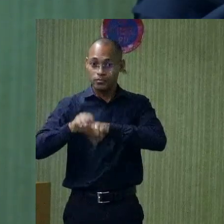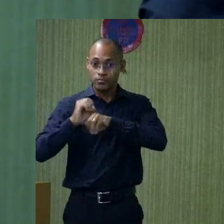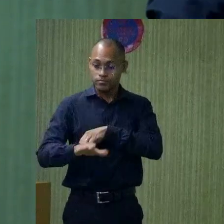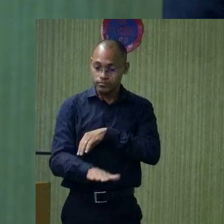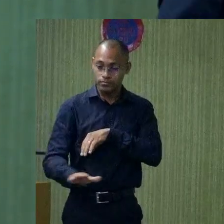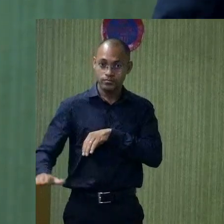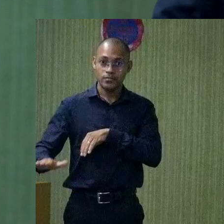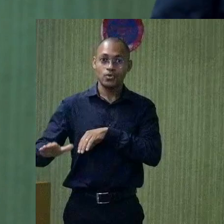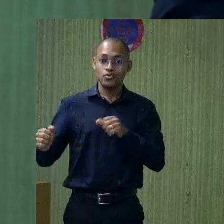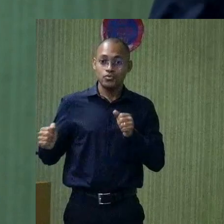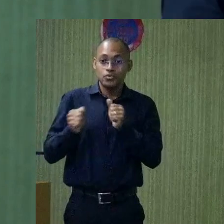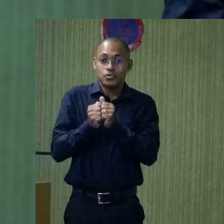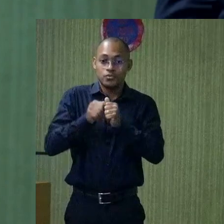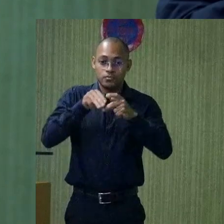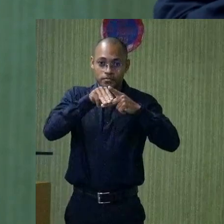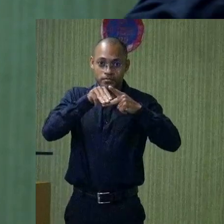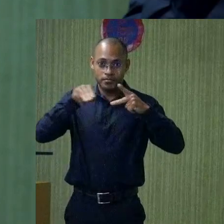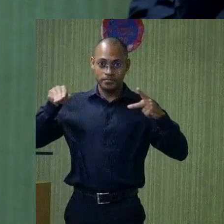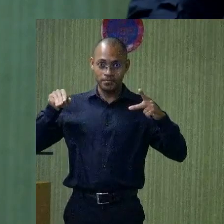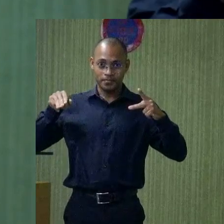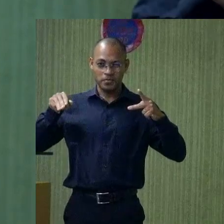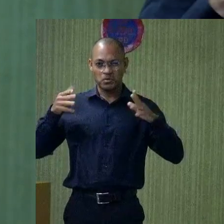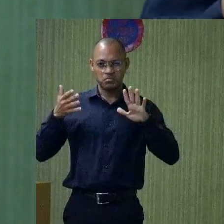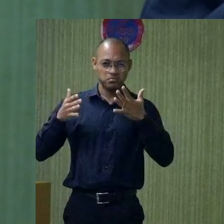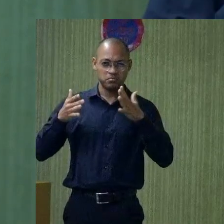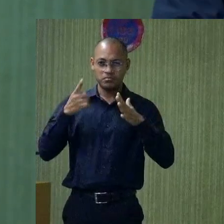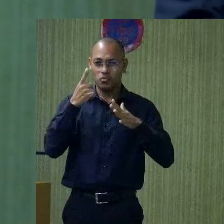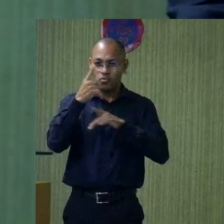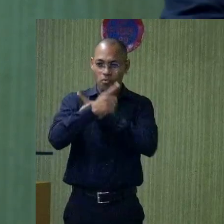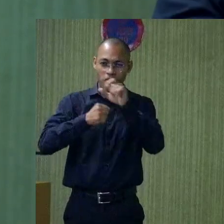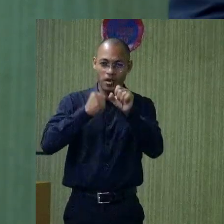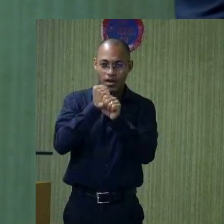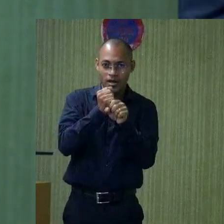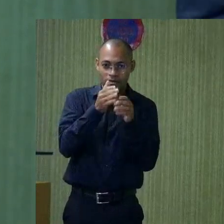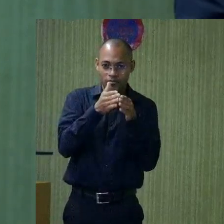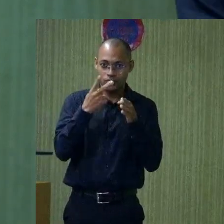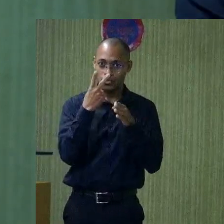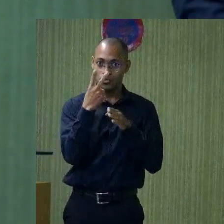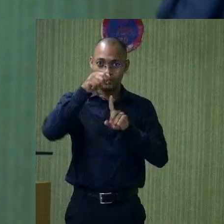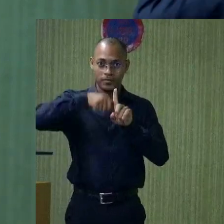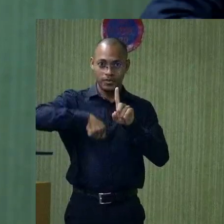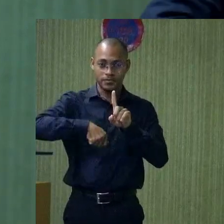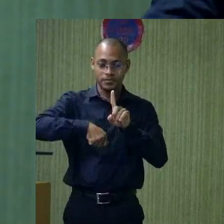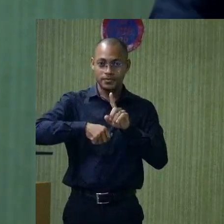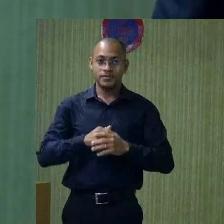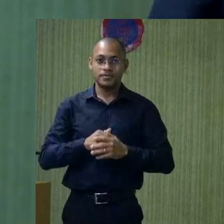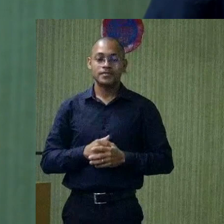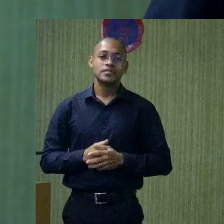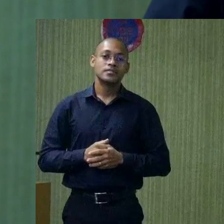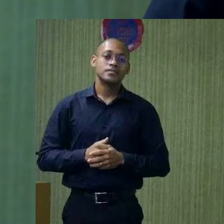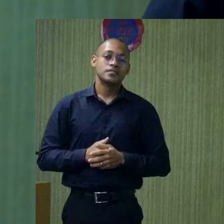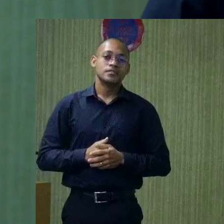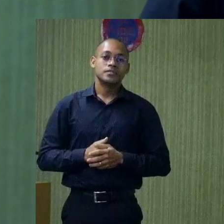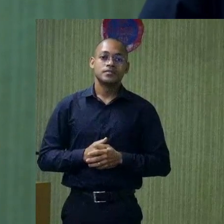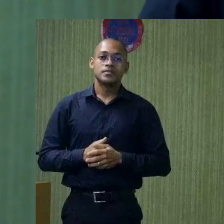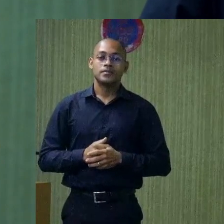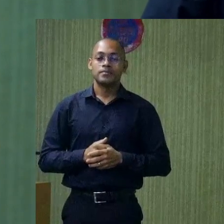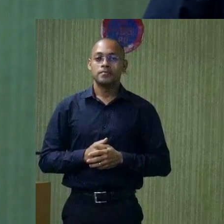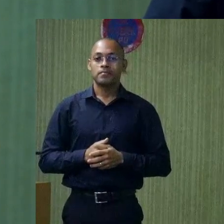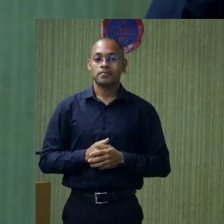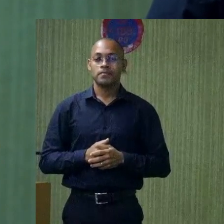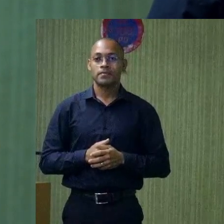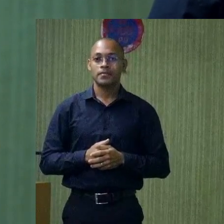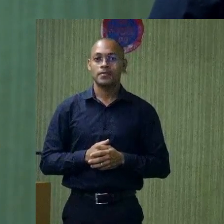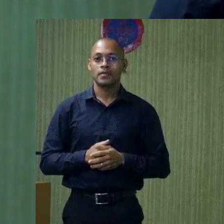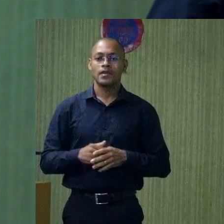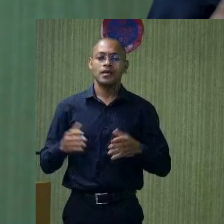juventude do Ministério Público há um ano e 2 meses e para contextualizar